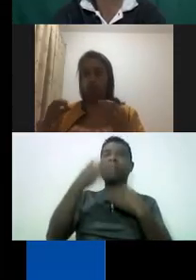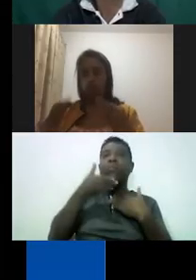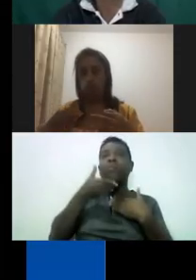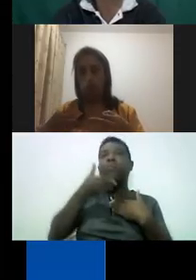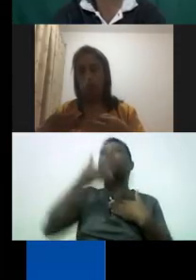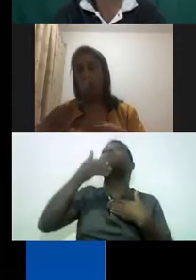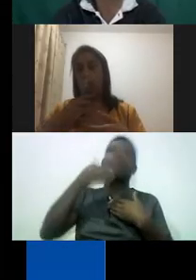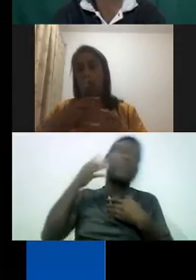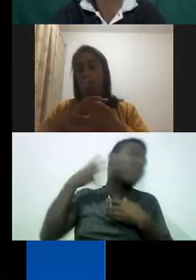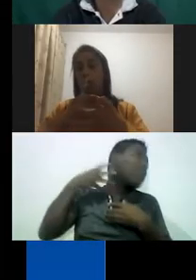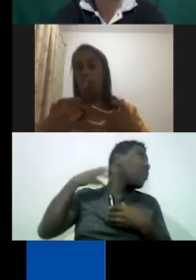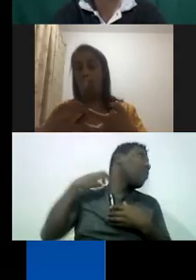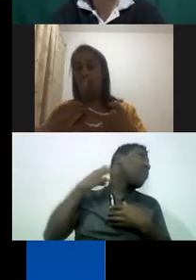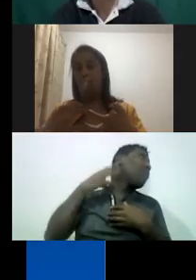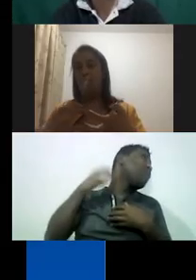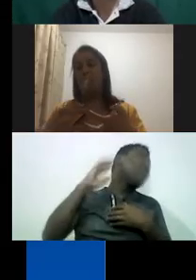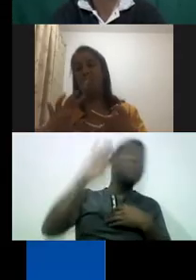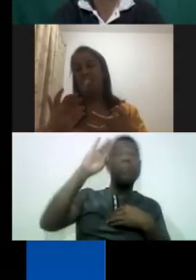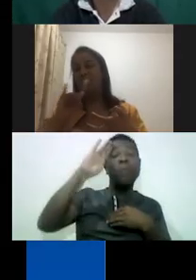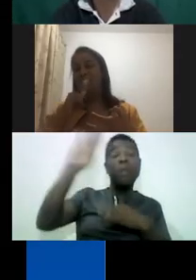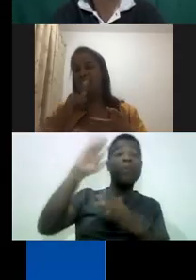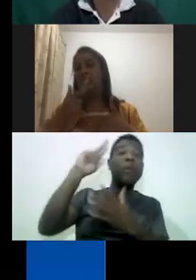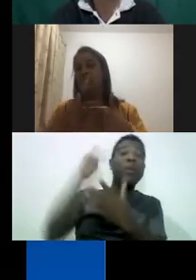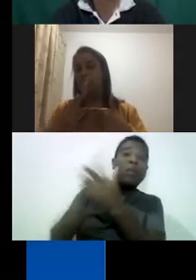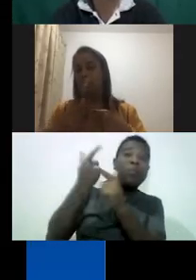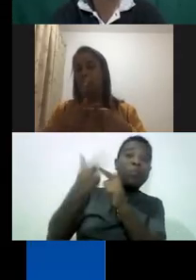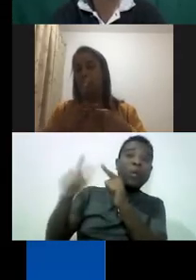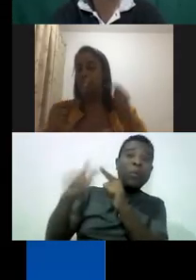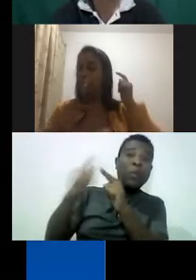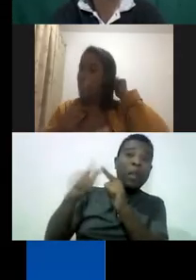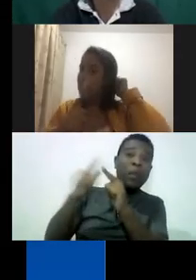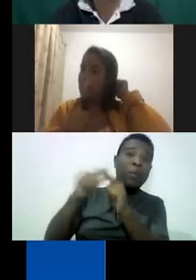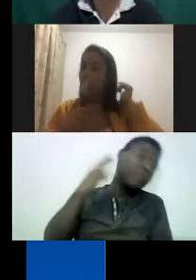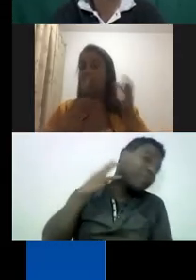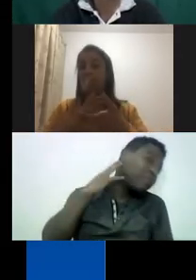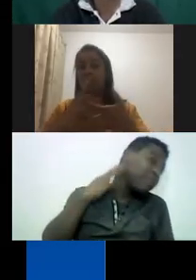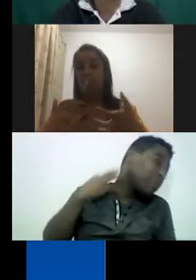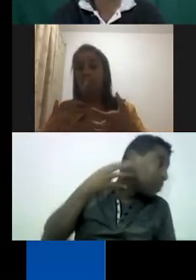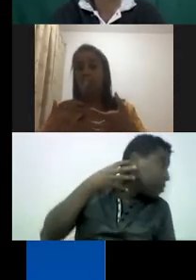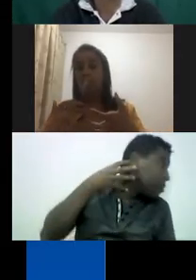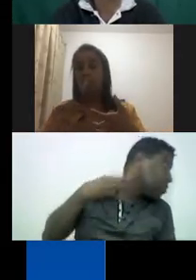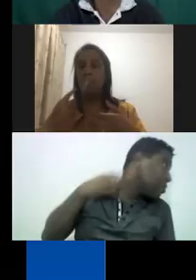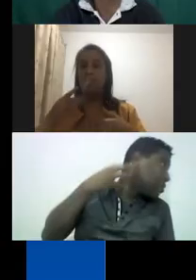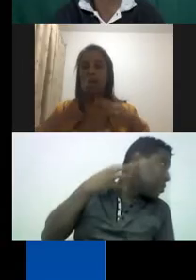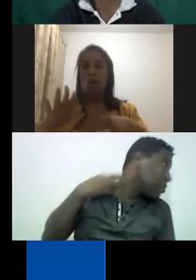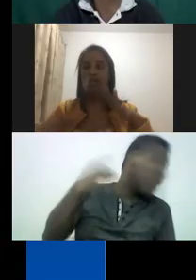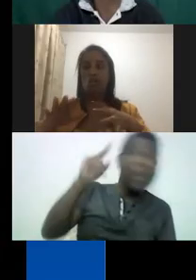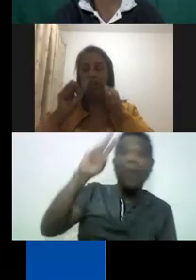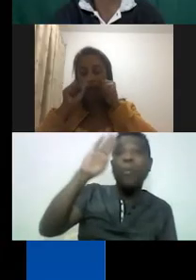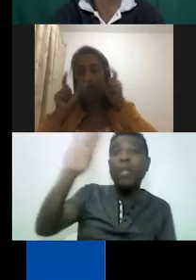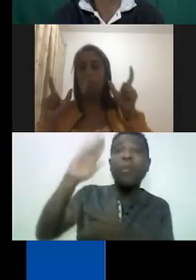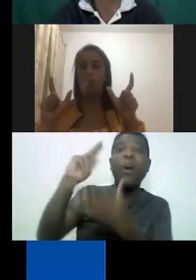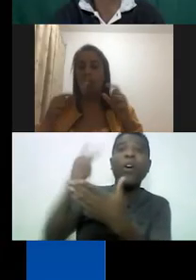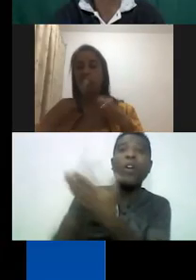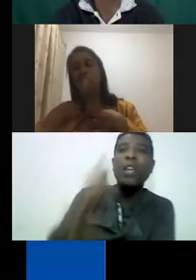muito problema. Ele, frequentemente, esse músculo, ele é considerado um músculo torcicolo. Geralmente, quando a pessoa está com torcicolo, ela